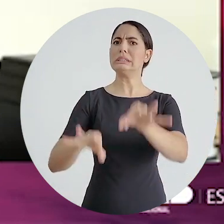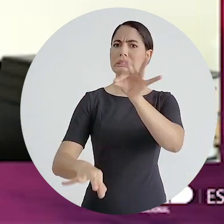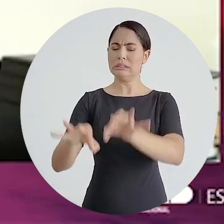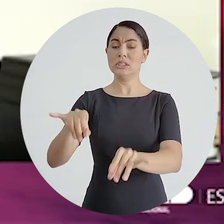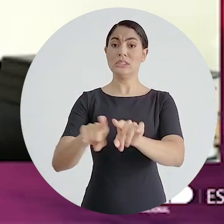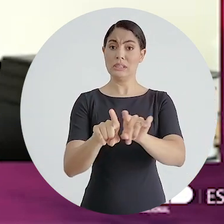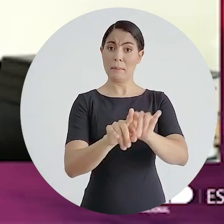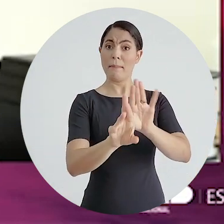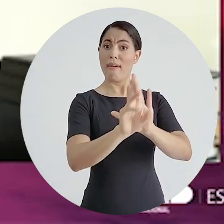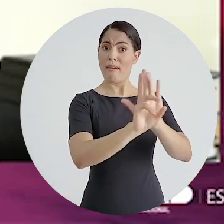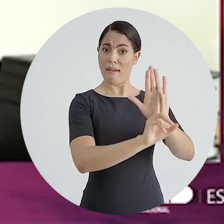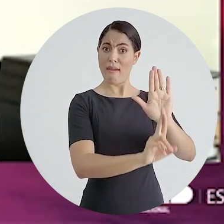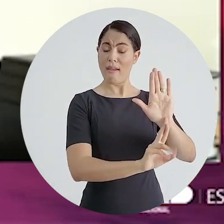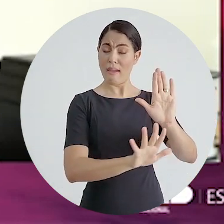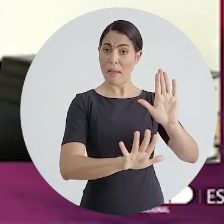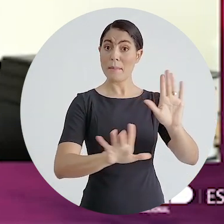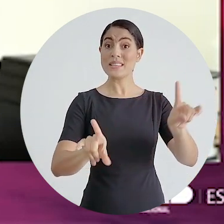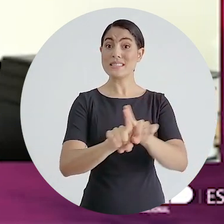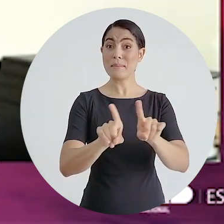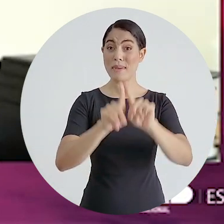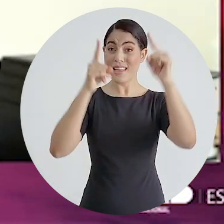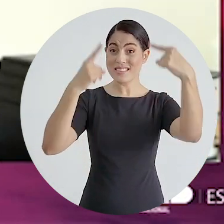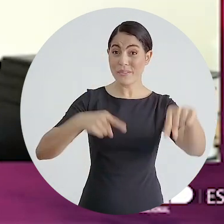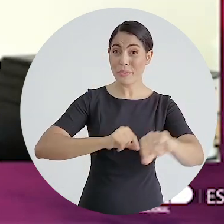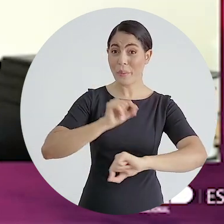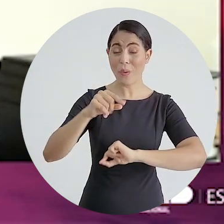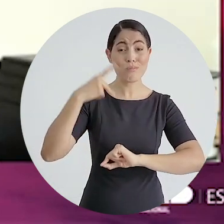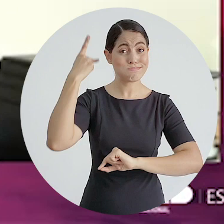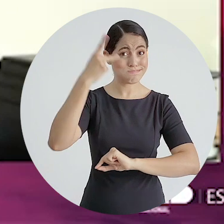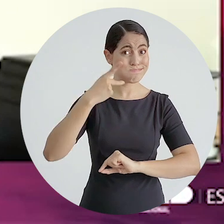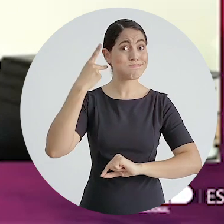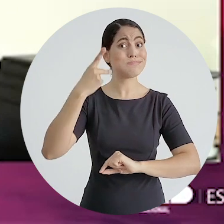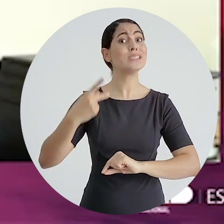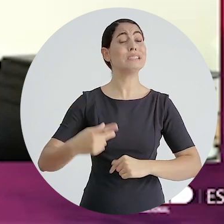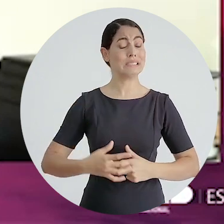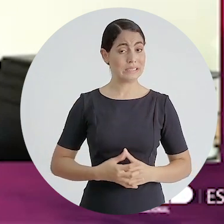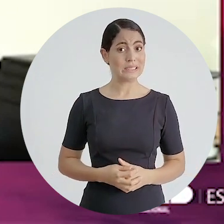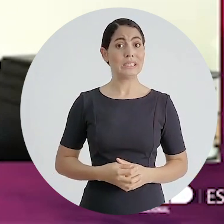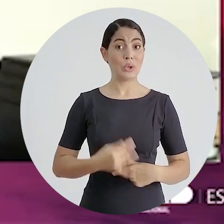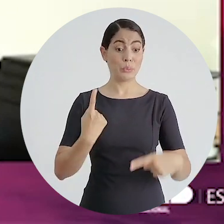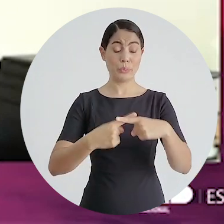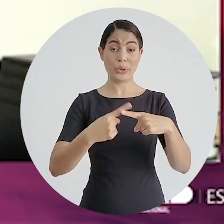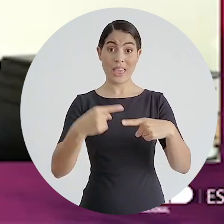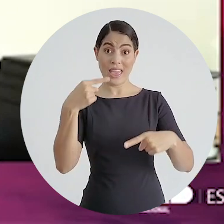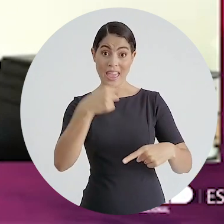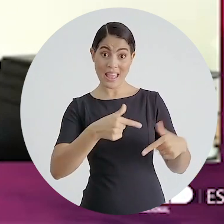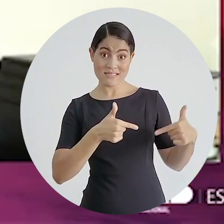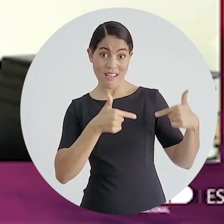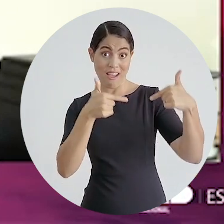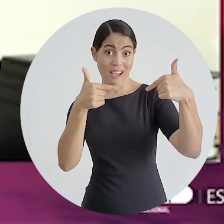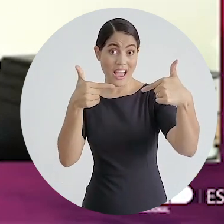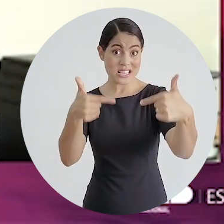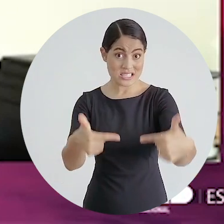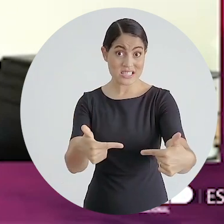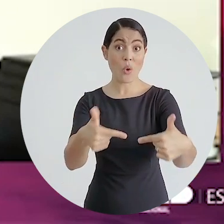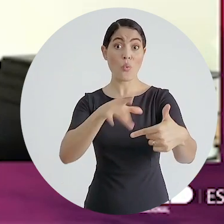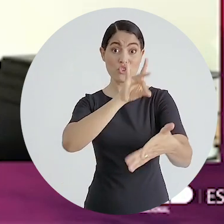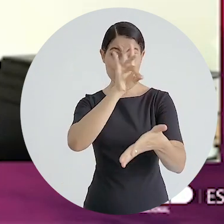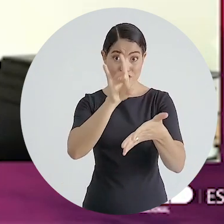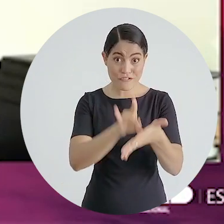desafios regulatórios, também desafios políticos, já que a implementação desse